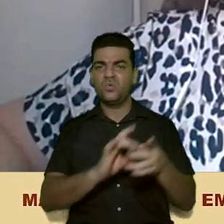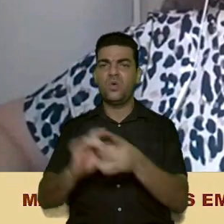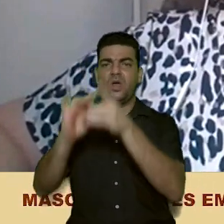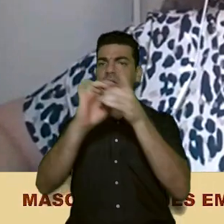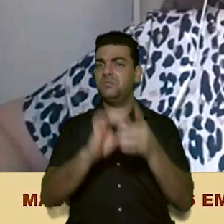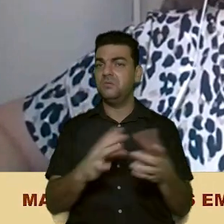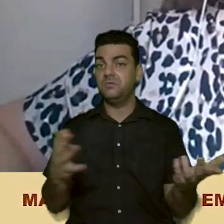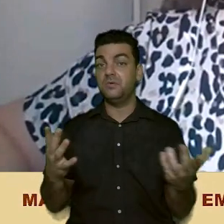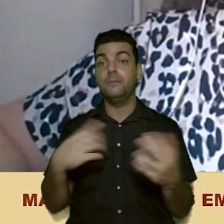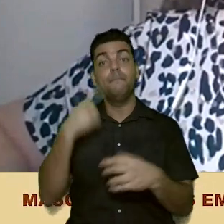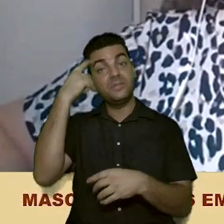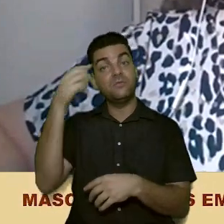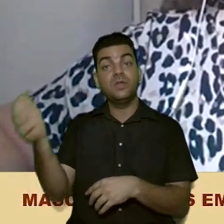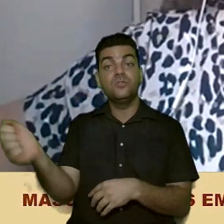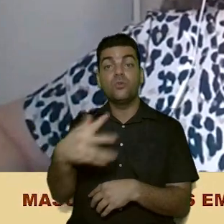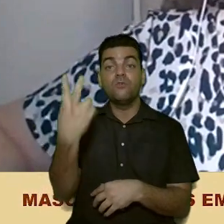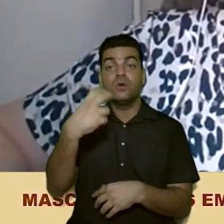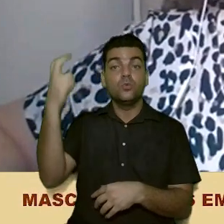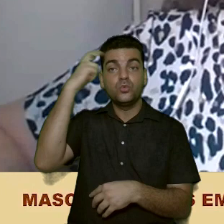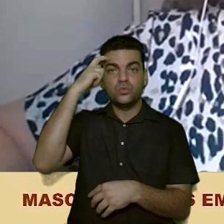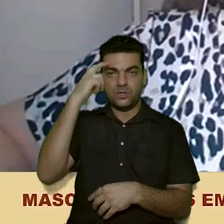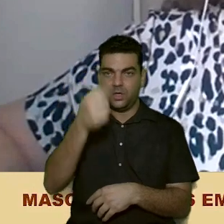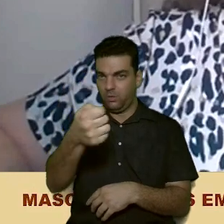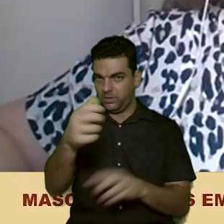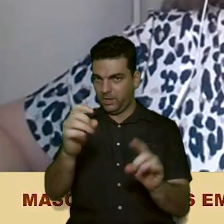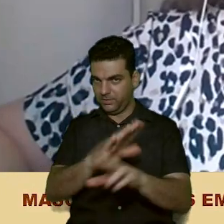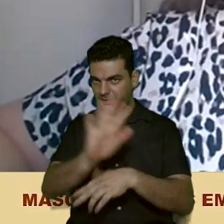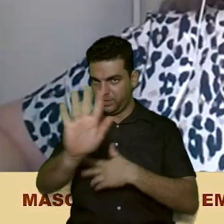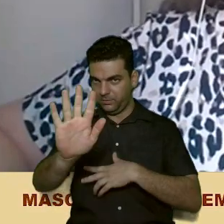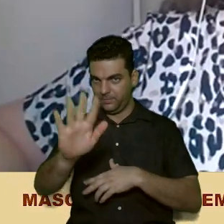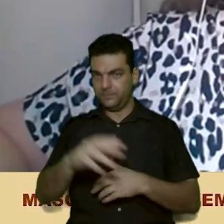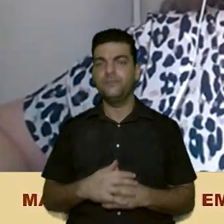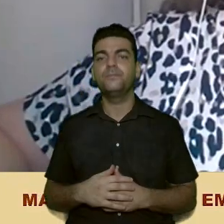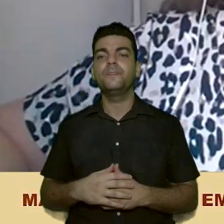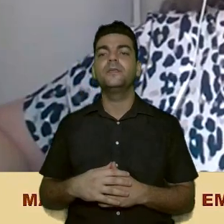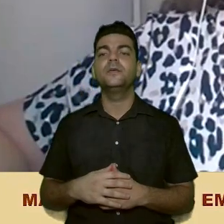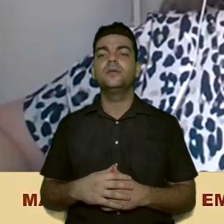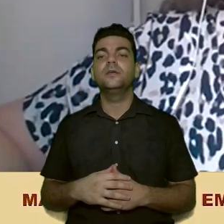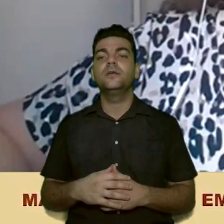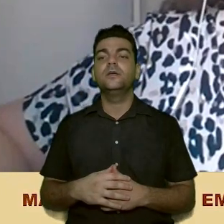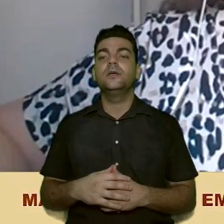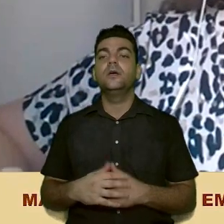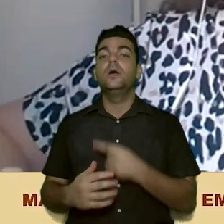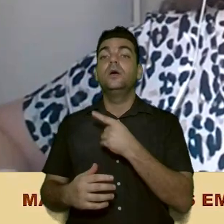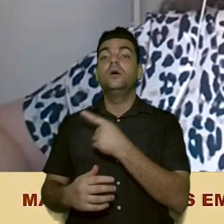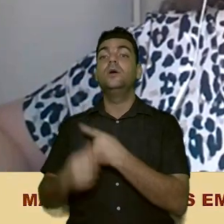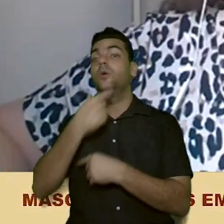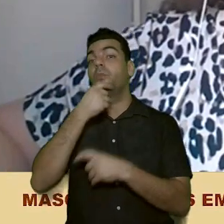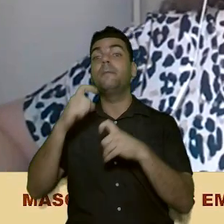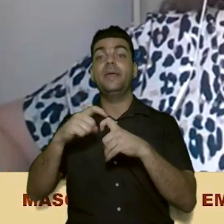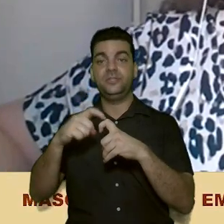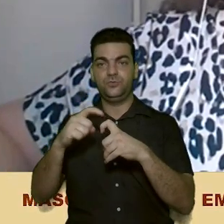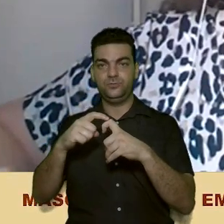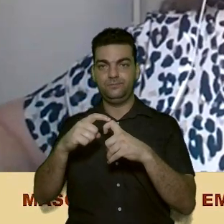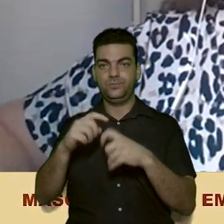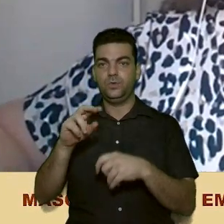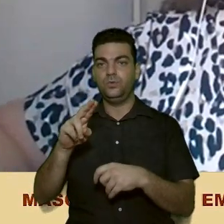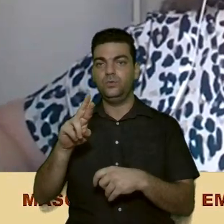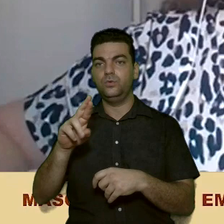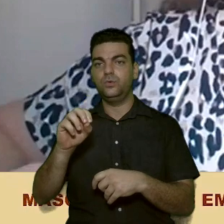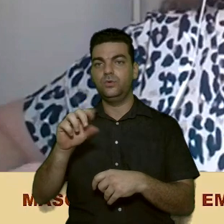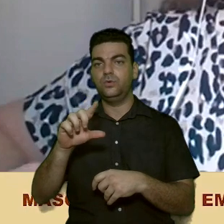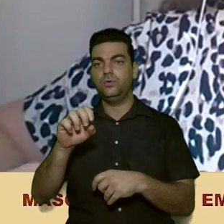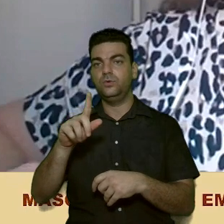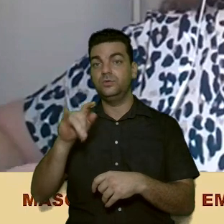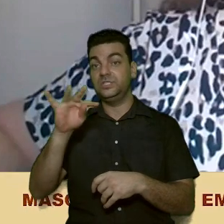uma nova cultura, né? Só para finalizar, eu escutei de um homem assim, ele é urologista, aí foi a criança lá e abaixou a